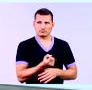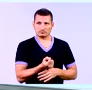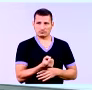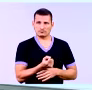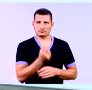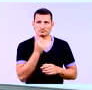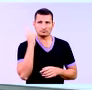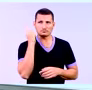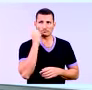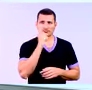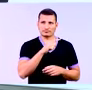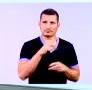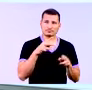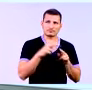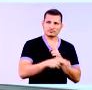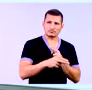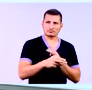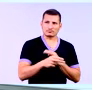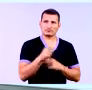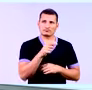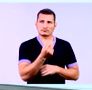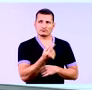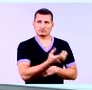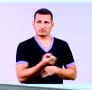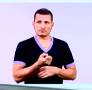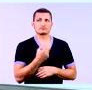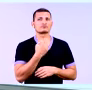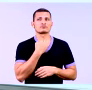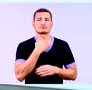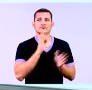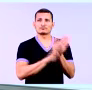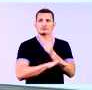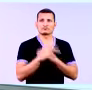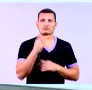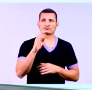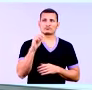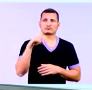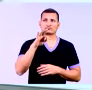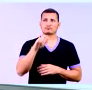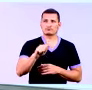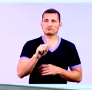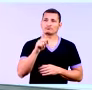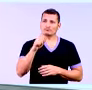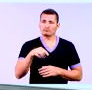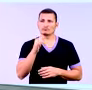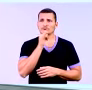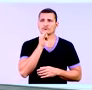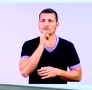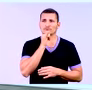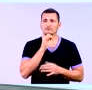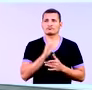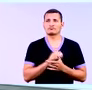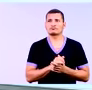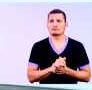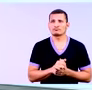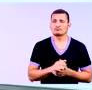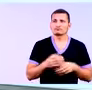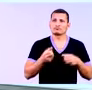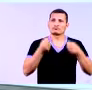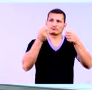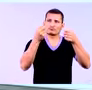foi interrompida, esse valor não pode ser debitado da sua conta corrente. Então, este é um exemplo, né, que